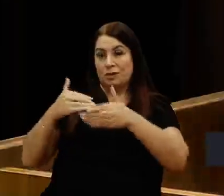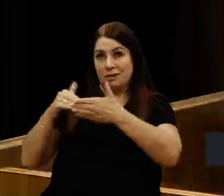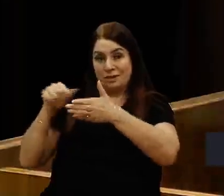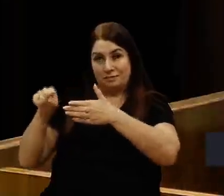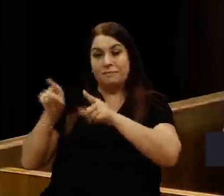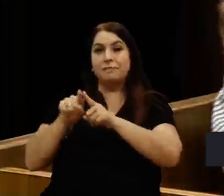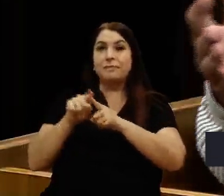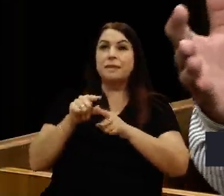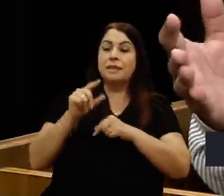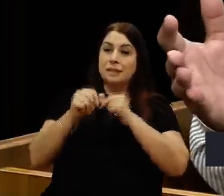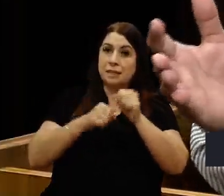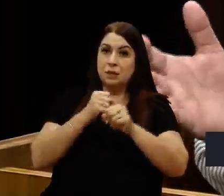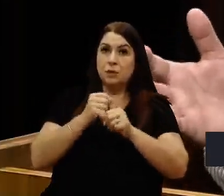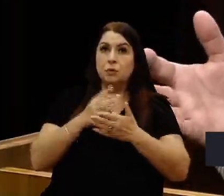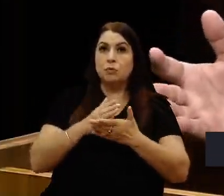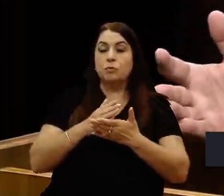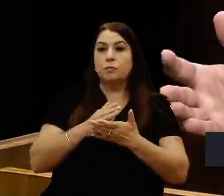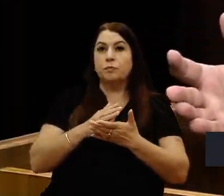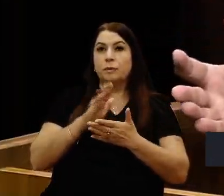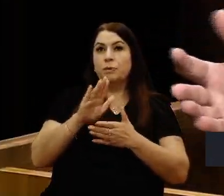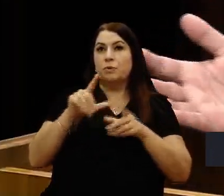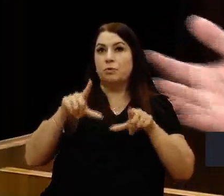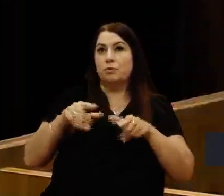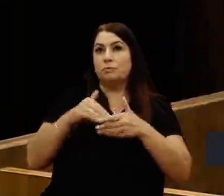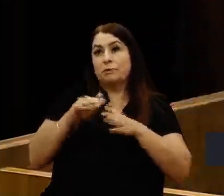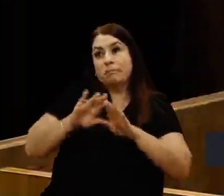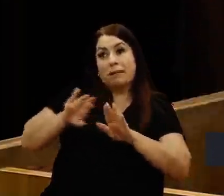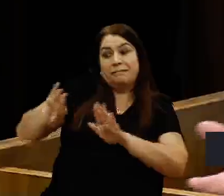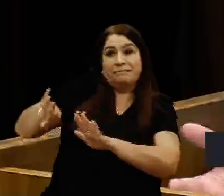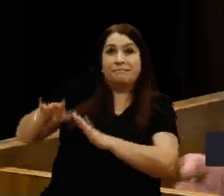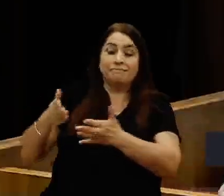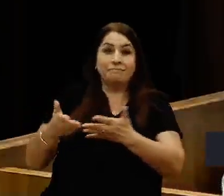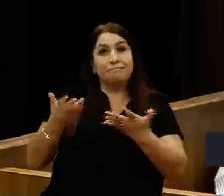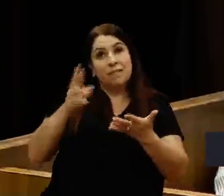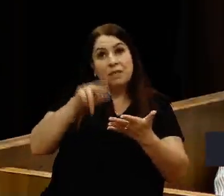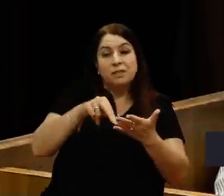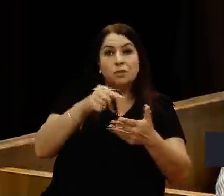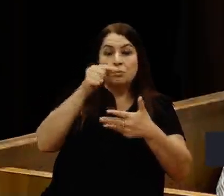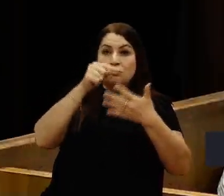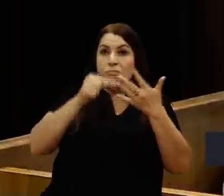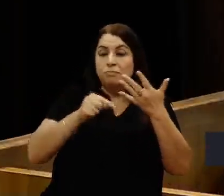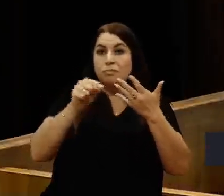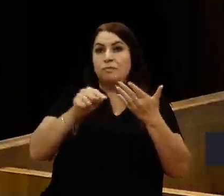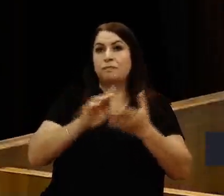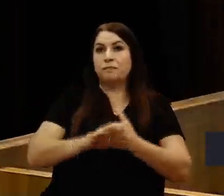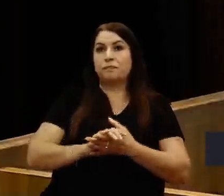ano eu acabei deixando o meu gabinete de lado, em razão, né, das questões